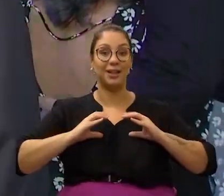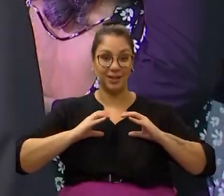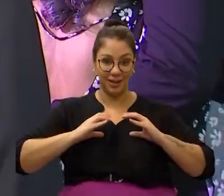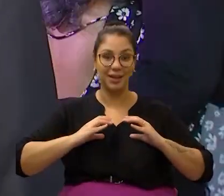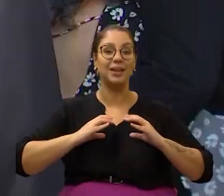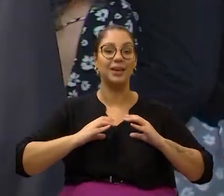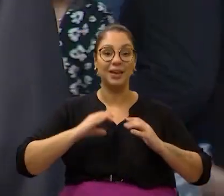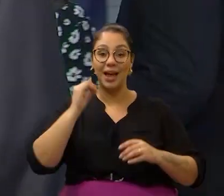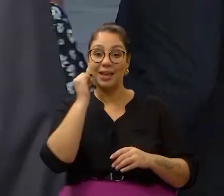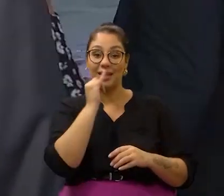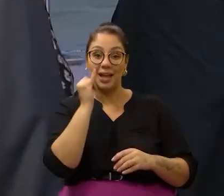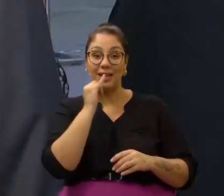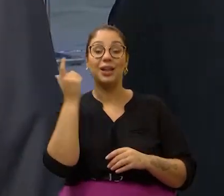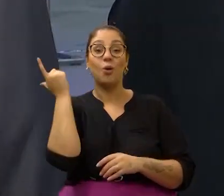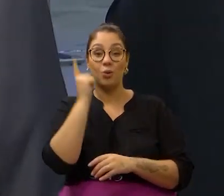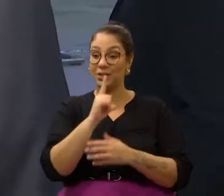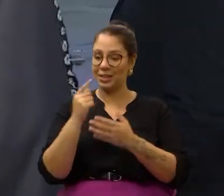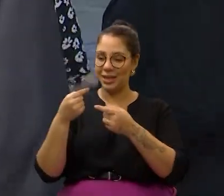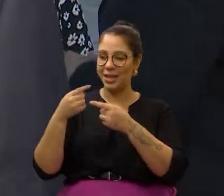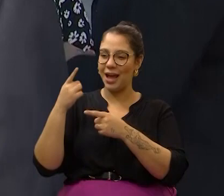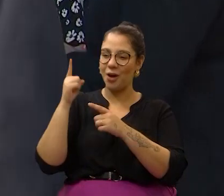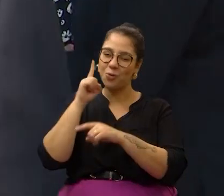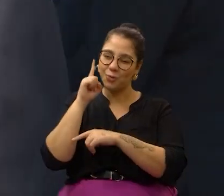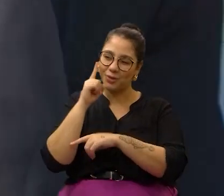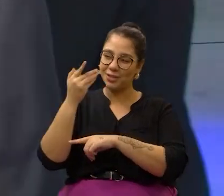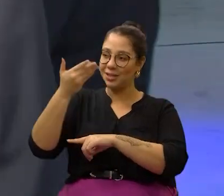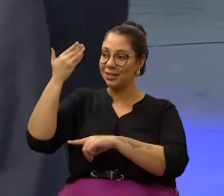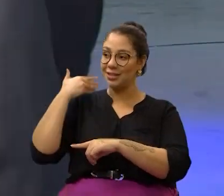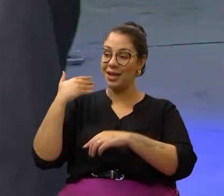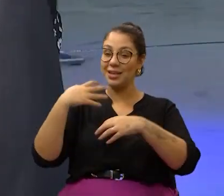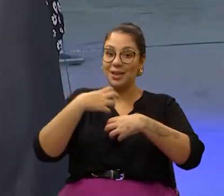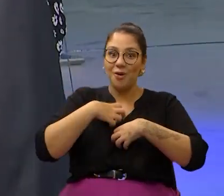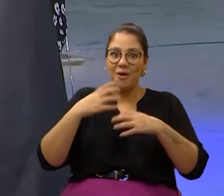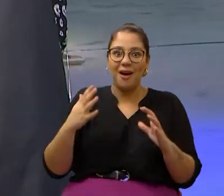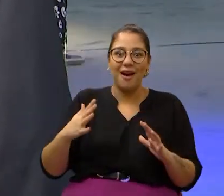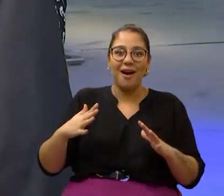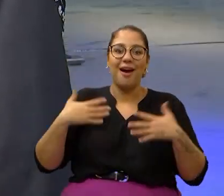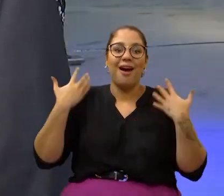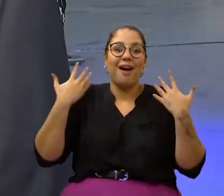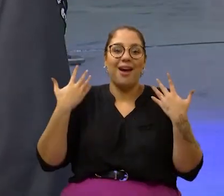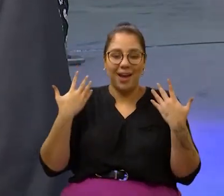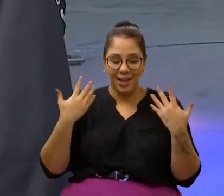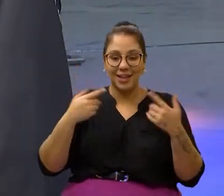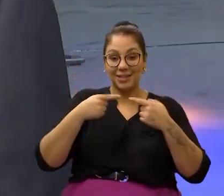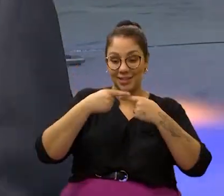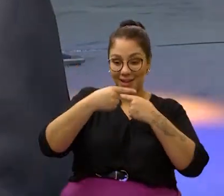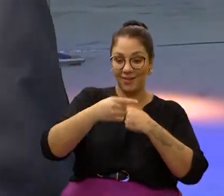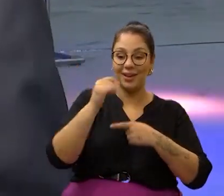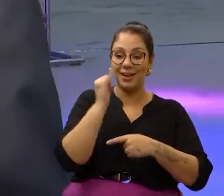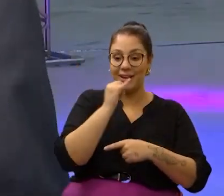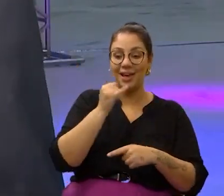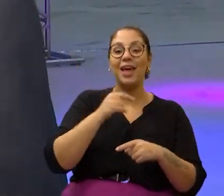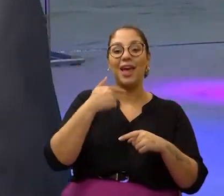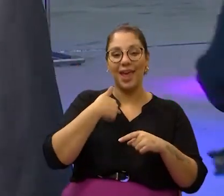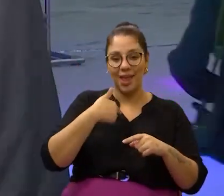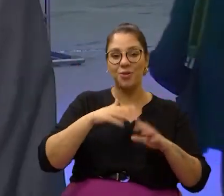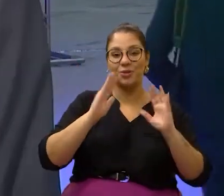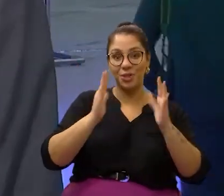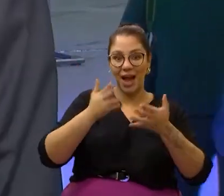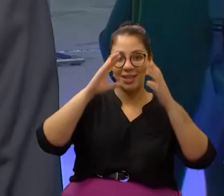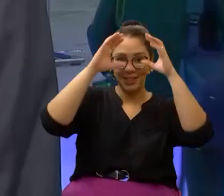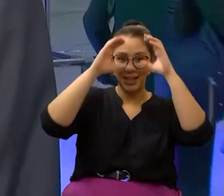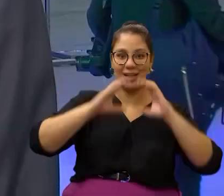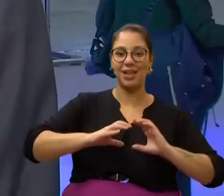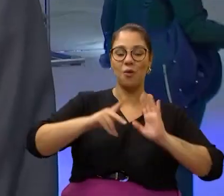cidadania italiana há poucos dias e fiquei muito feliz de comemorar essa Semana Italiana já como cidadão